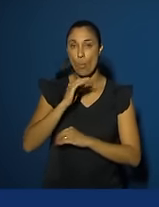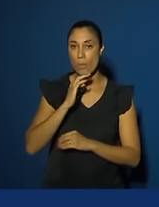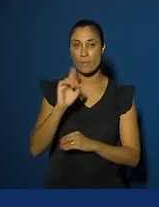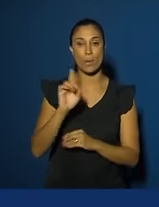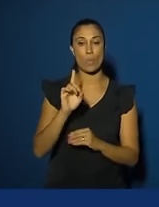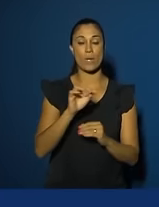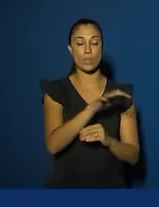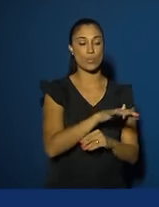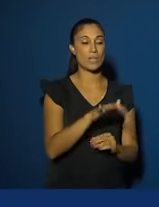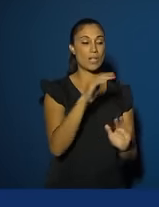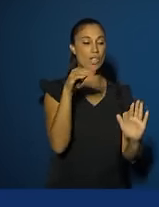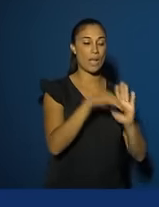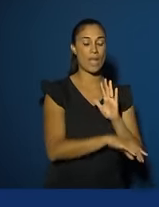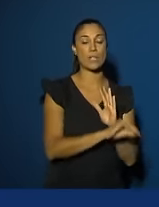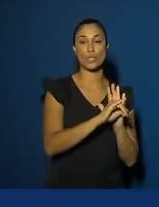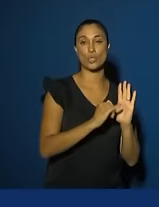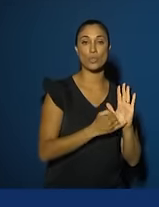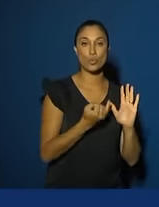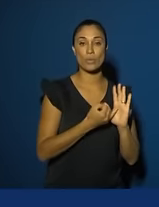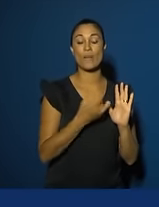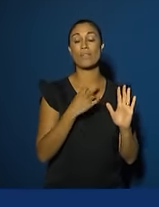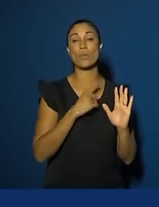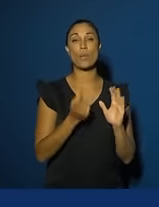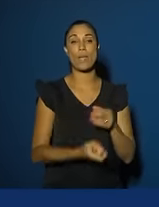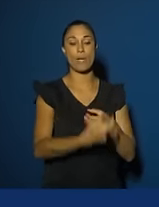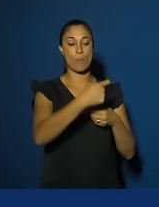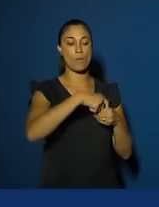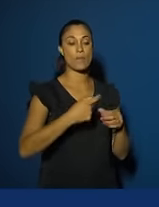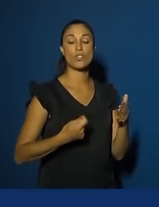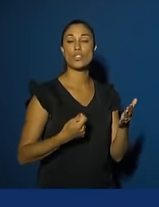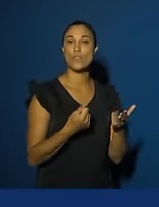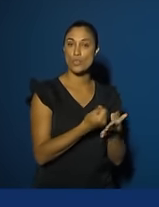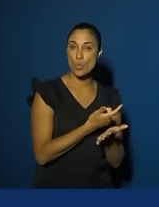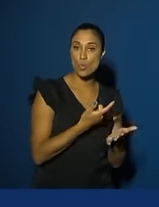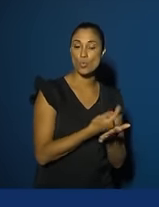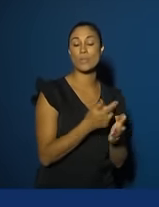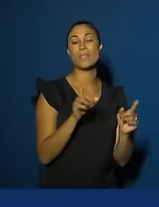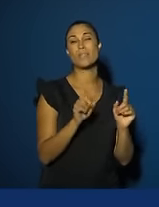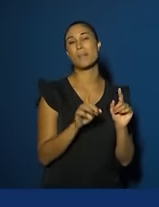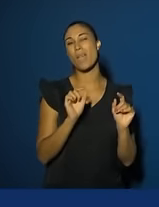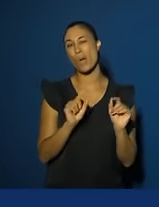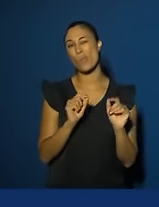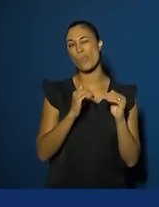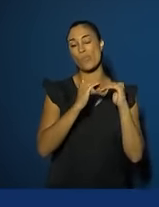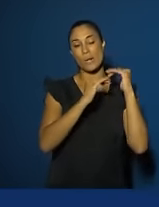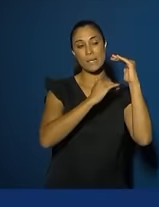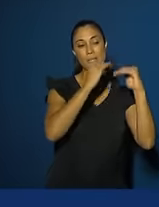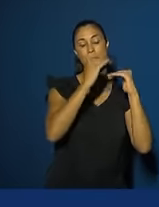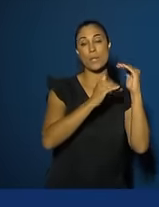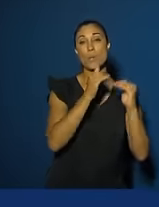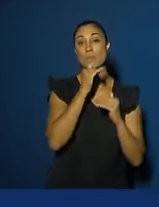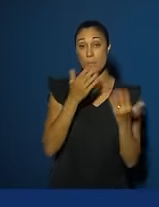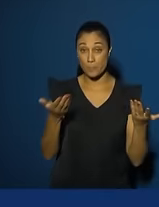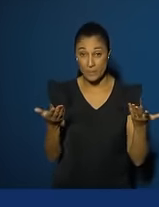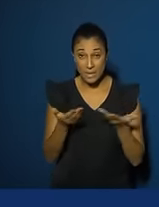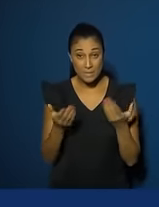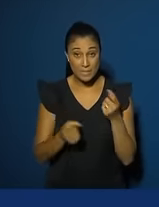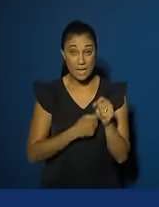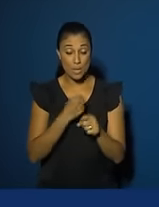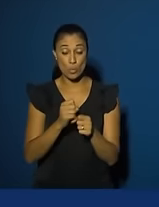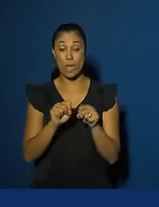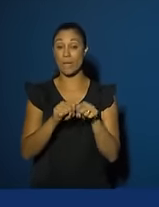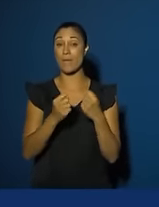de queda de juros nós teremos recuperação do investimento E será um crescimento Mais disseminado na verdade esse ano com a quebra de